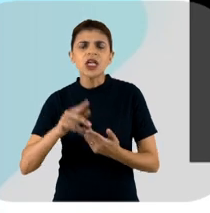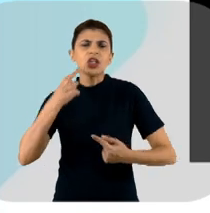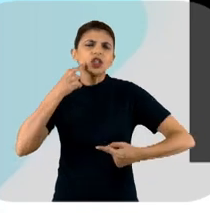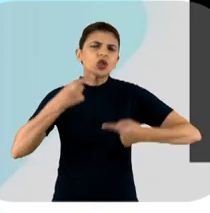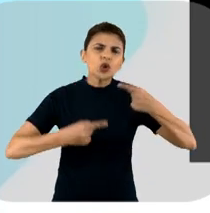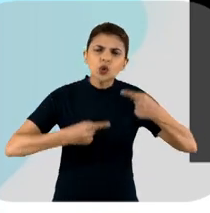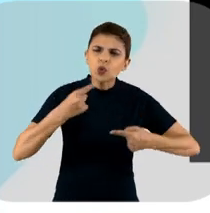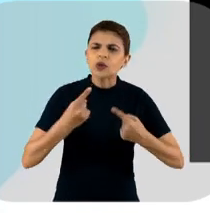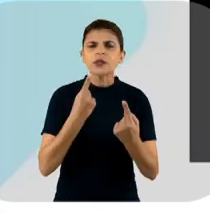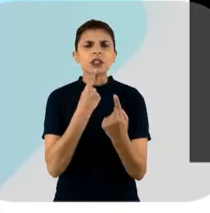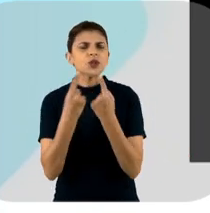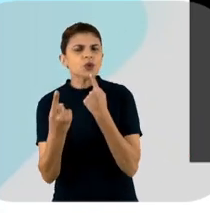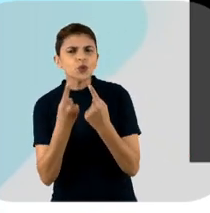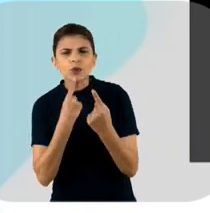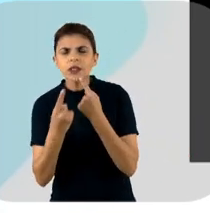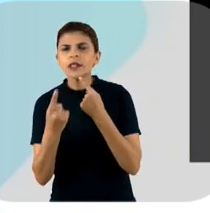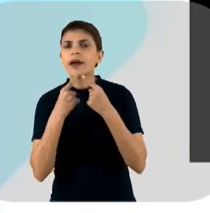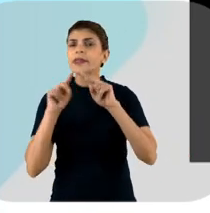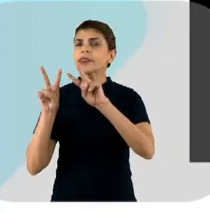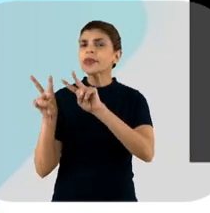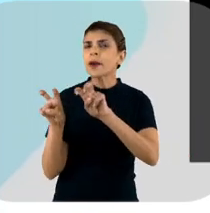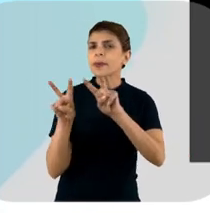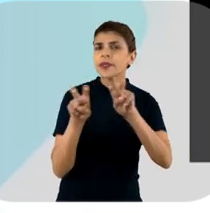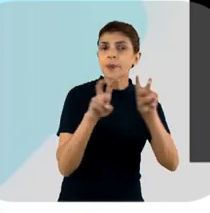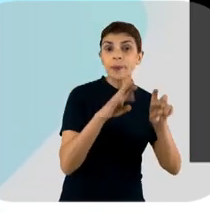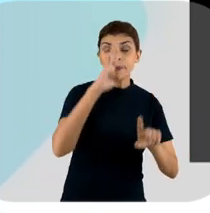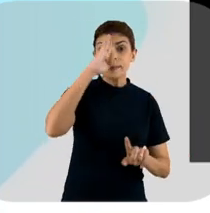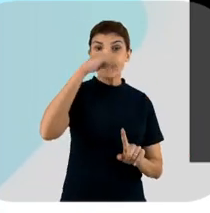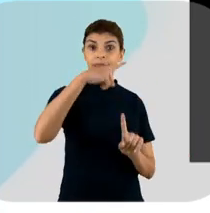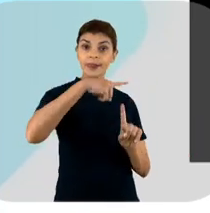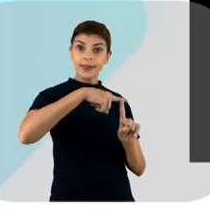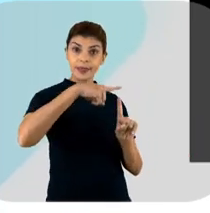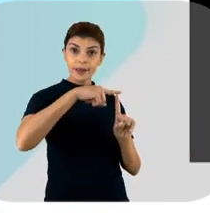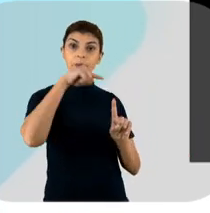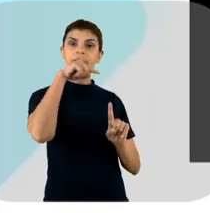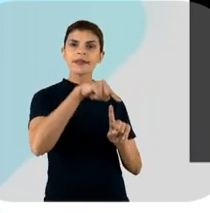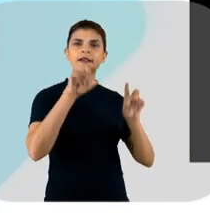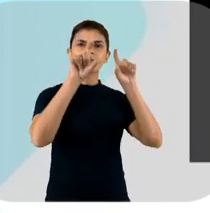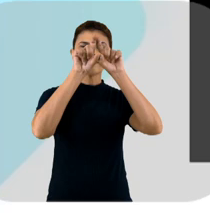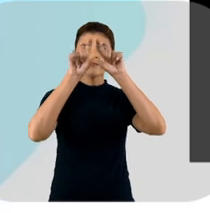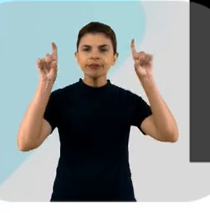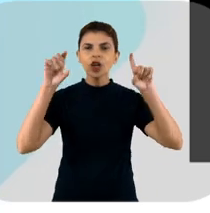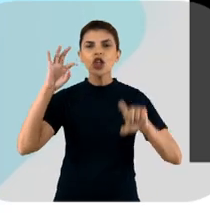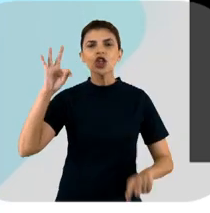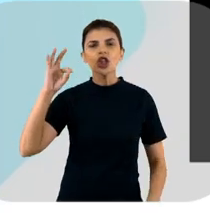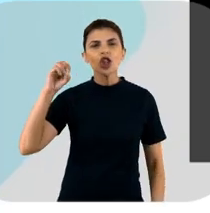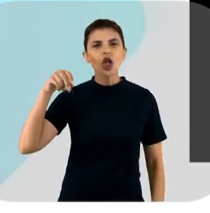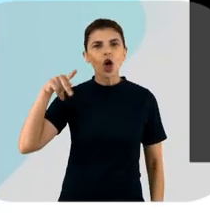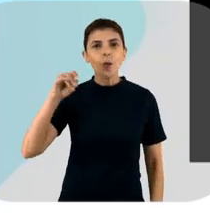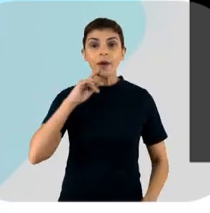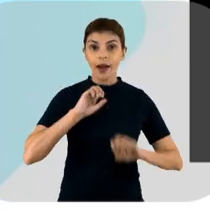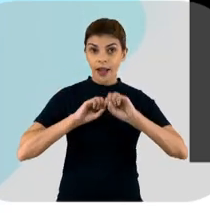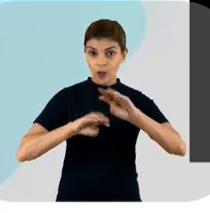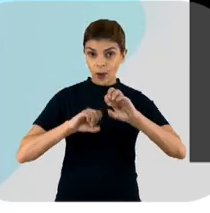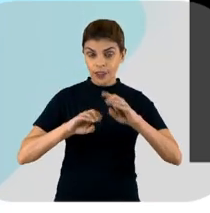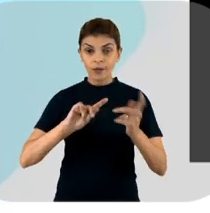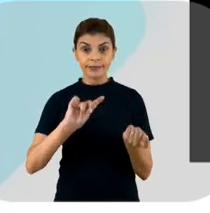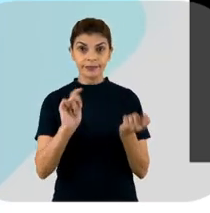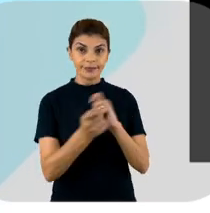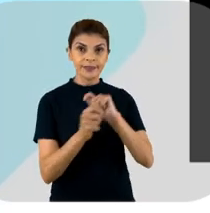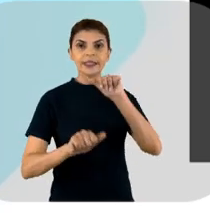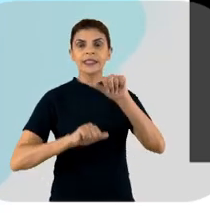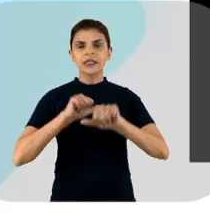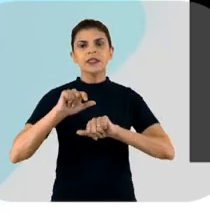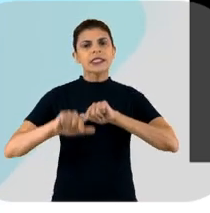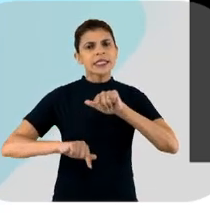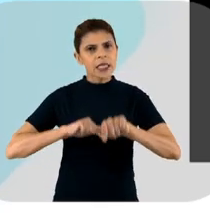destas discussões, temas, principalmente no tópico que está lá em cima, depois de dados pessoais, educação